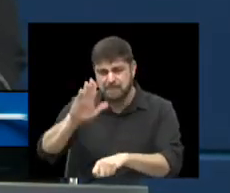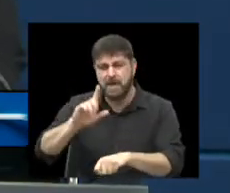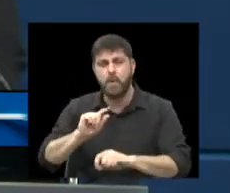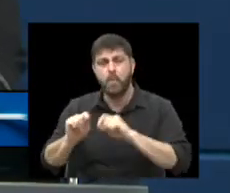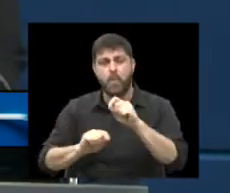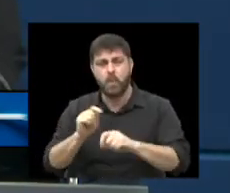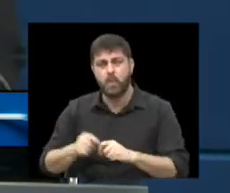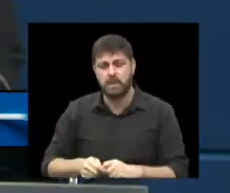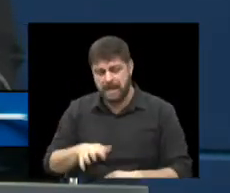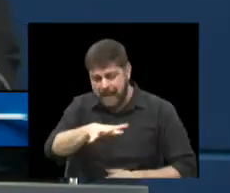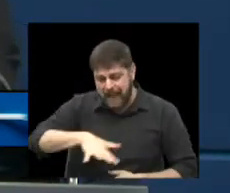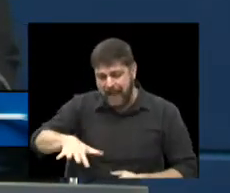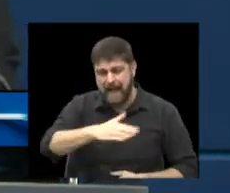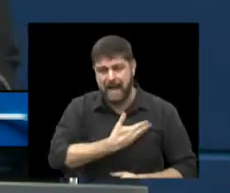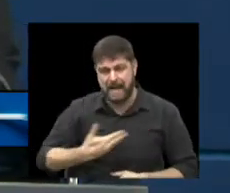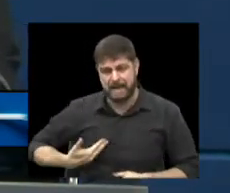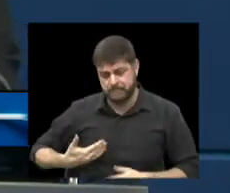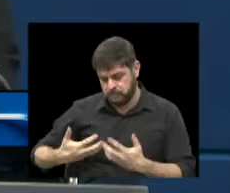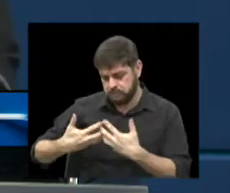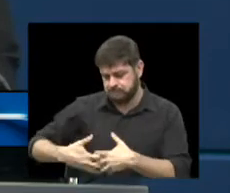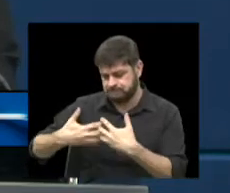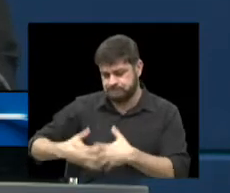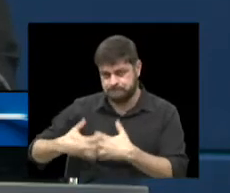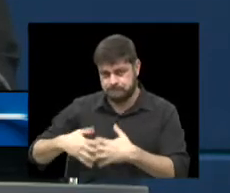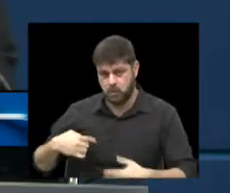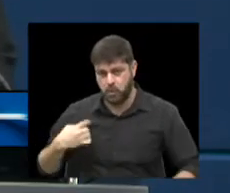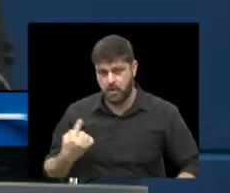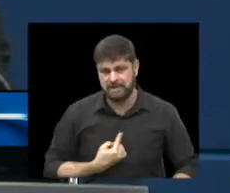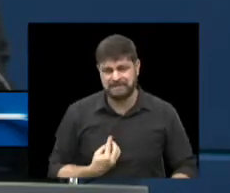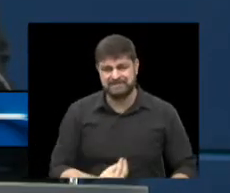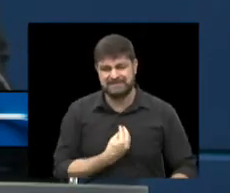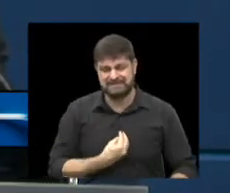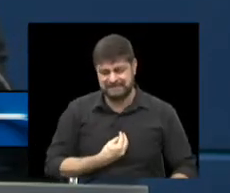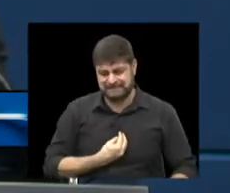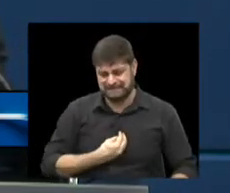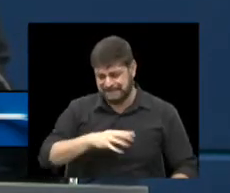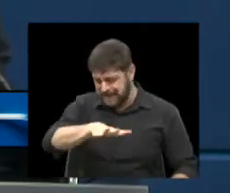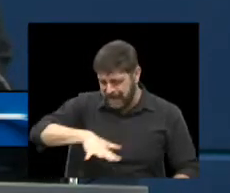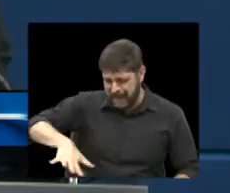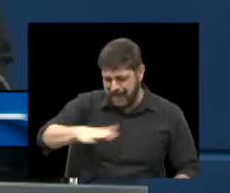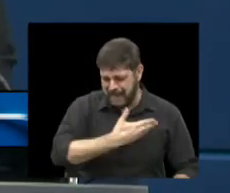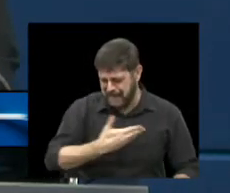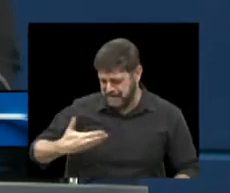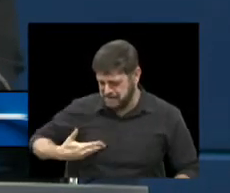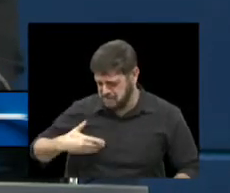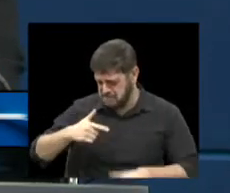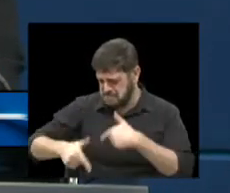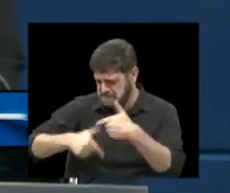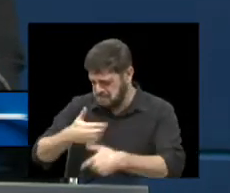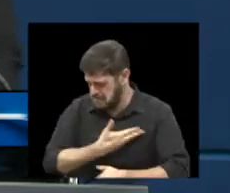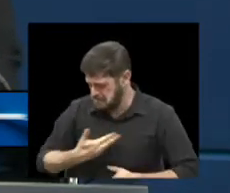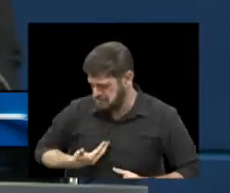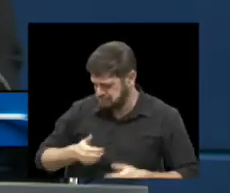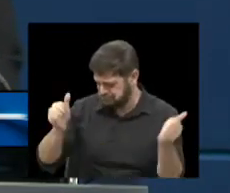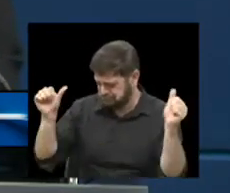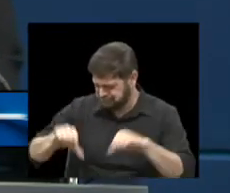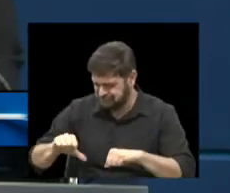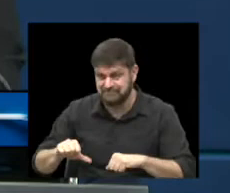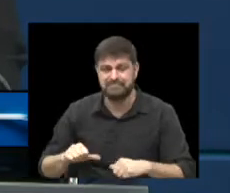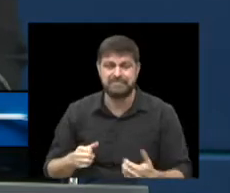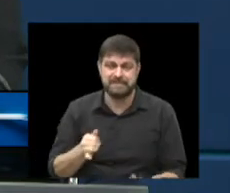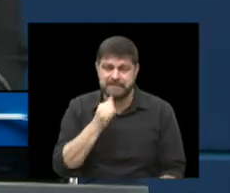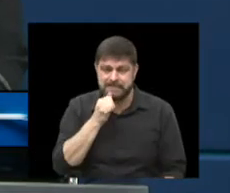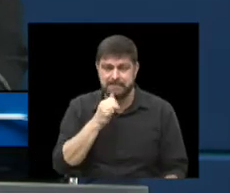público funcione na cidade. Nós estamos vivendo uma verdadeira crise dos serviços públicos na cidade. Crise da